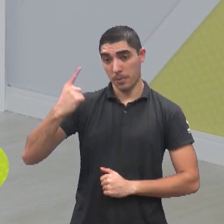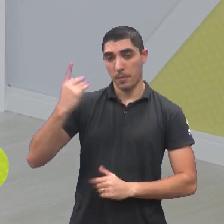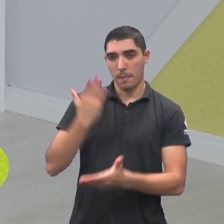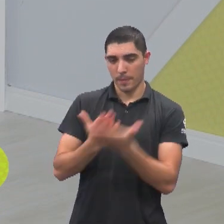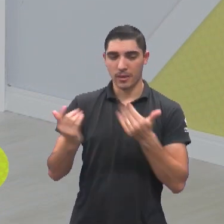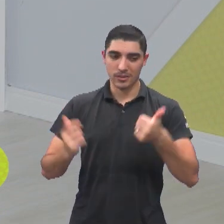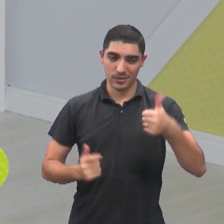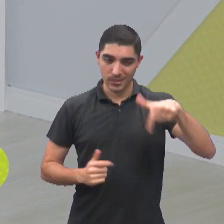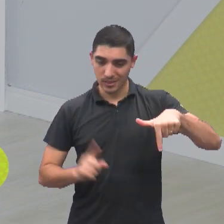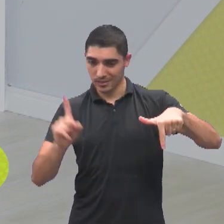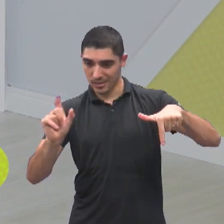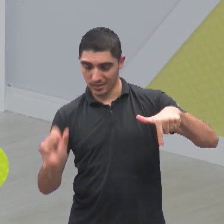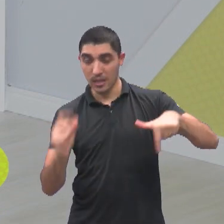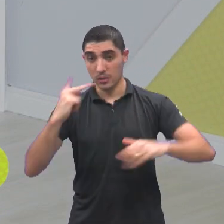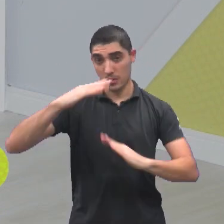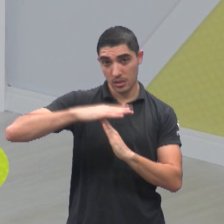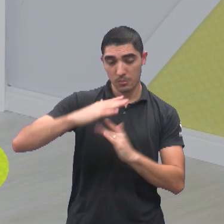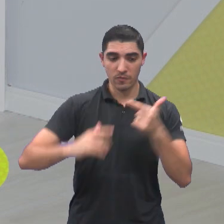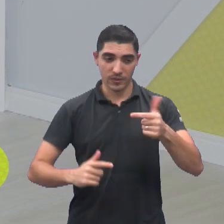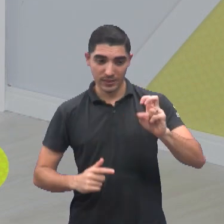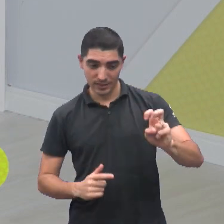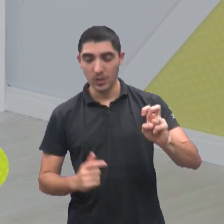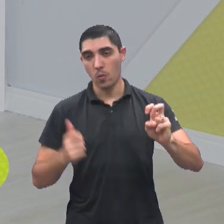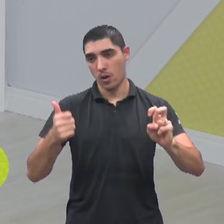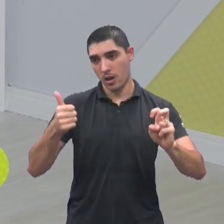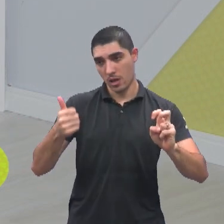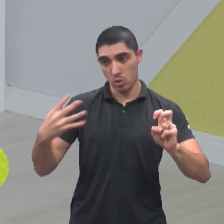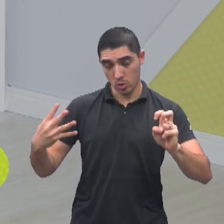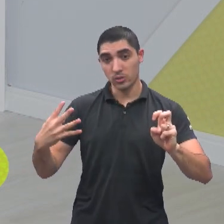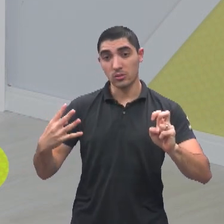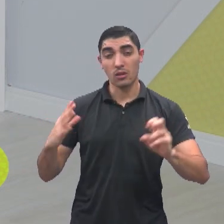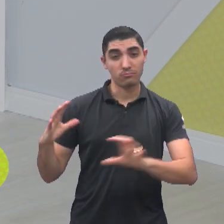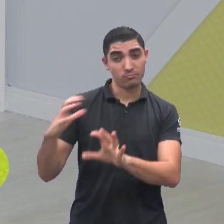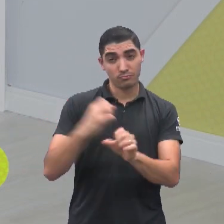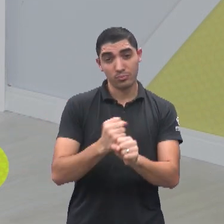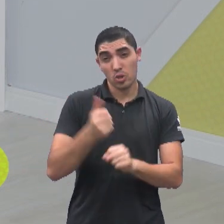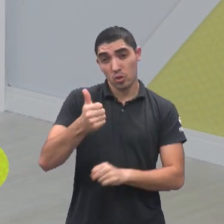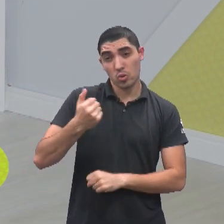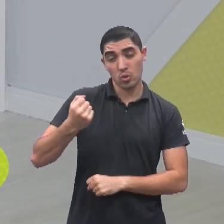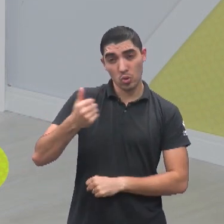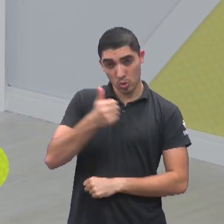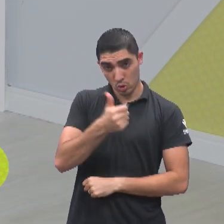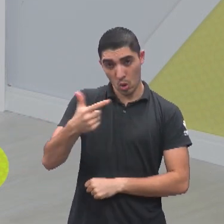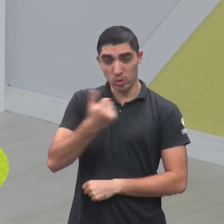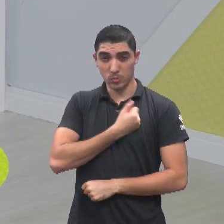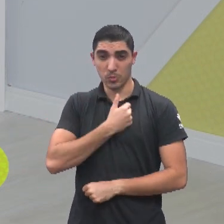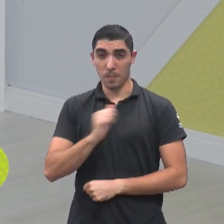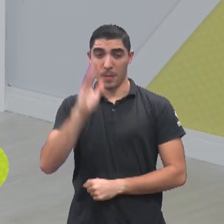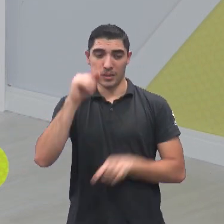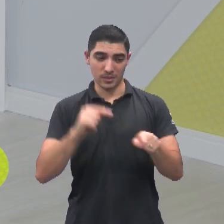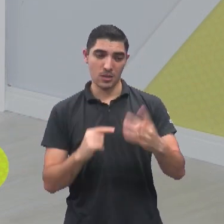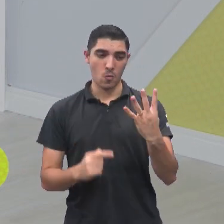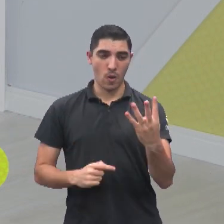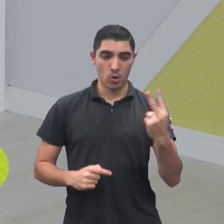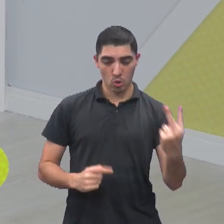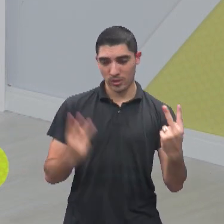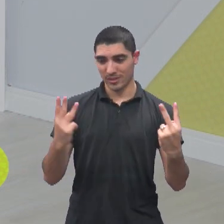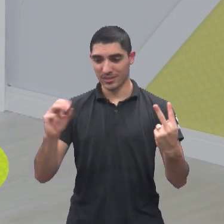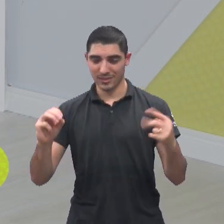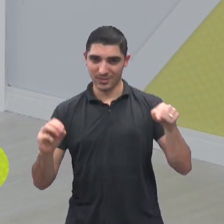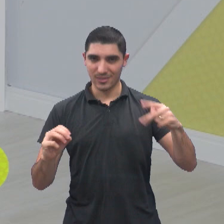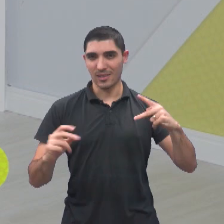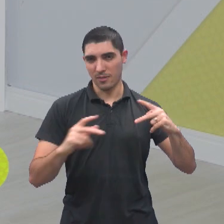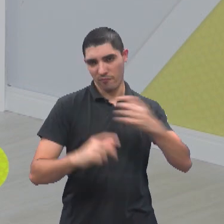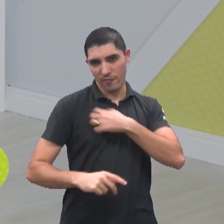17-16, o segundo por 25-14, levou o jogo para o intervalo com 12 de vantagem para os cariocas, 42-30. Aí o terceiro quarto, o São José deu